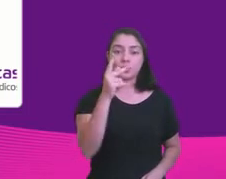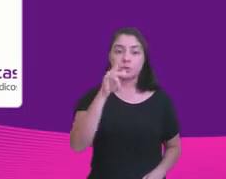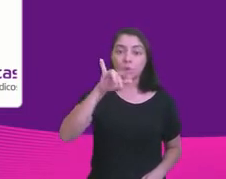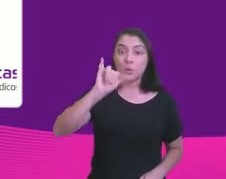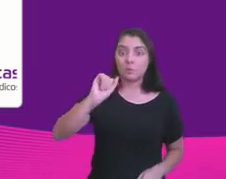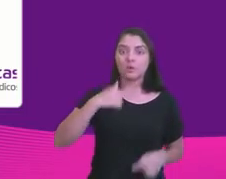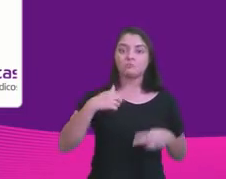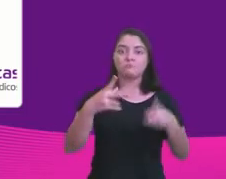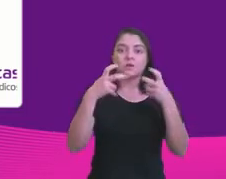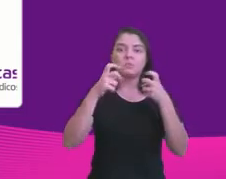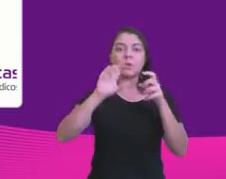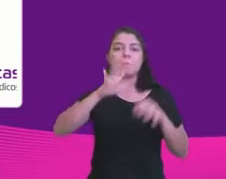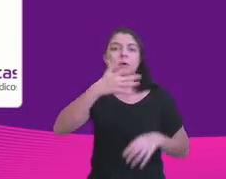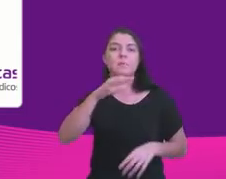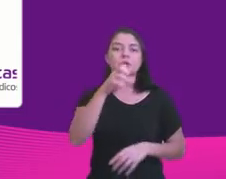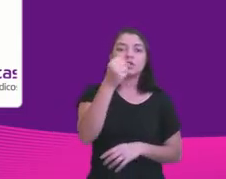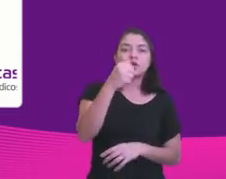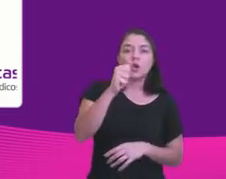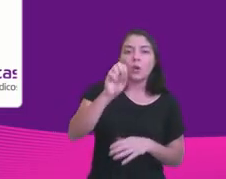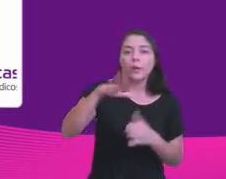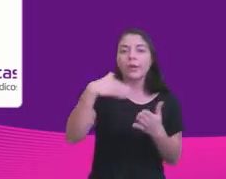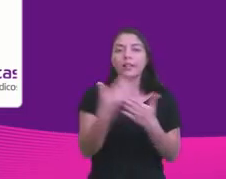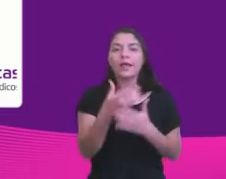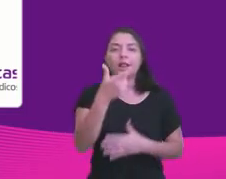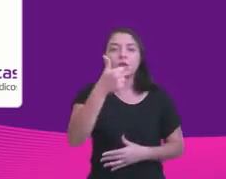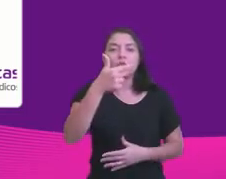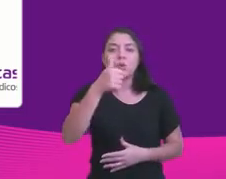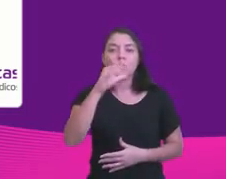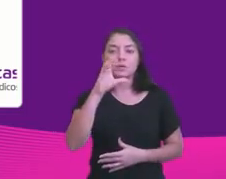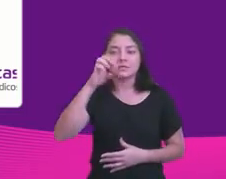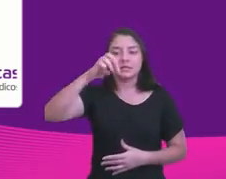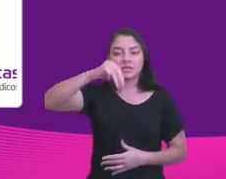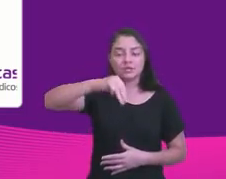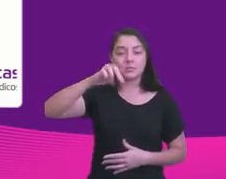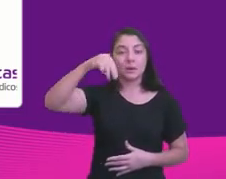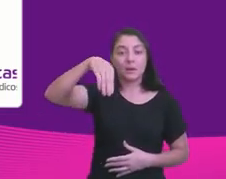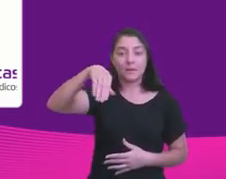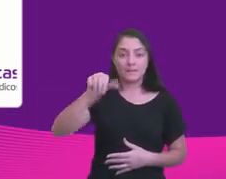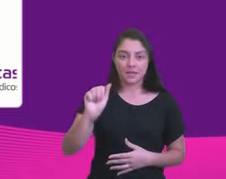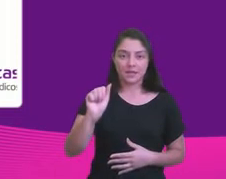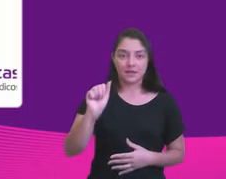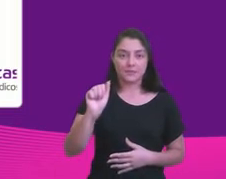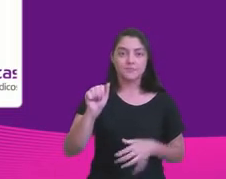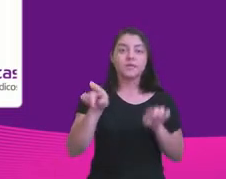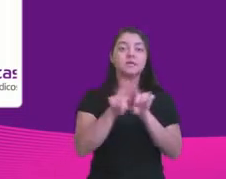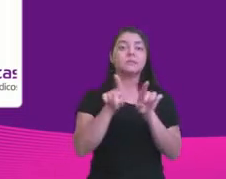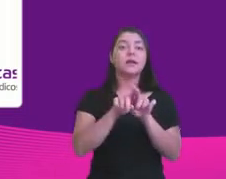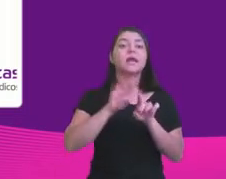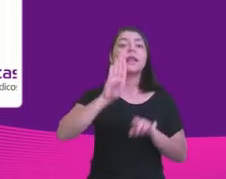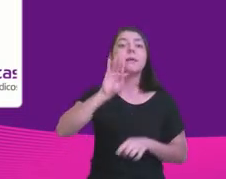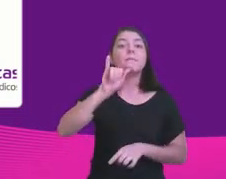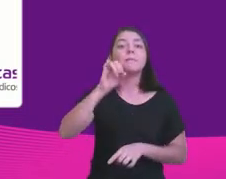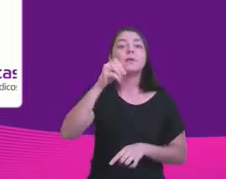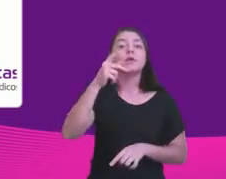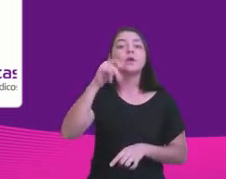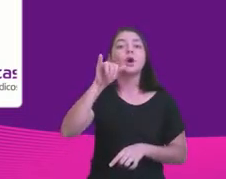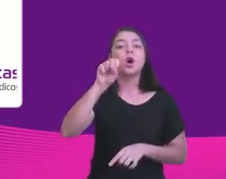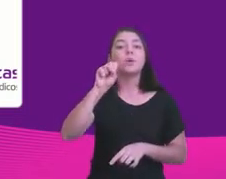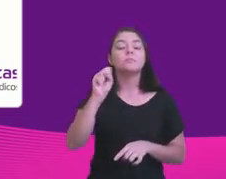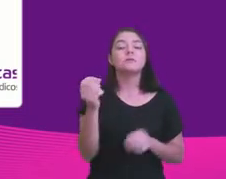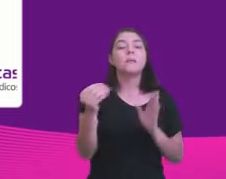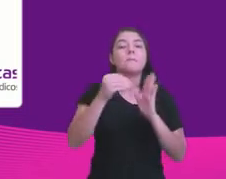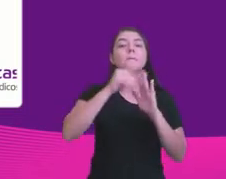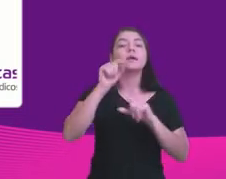centímetros da margem anal. Biópsia, um adenocarcinoma grau 2, Rasbirraff